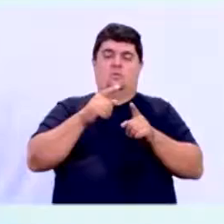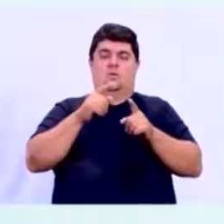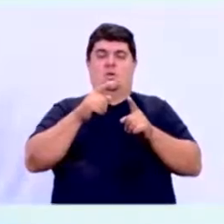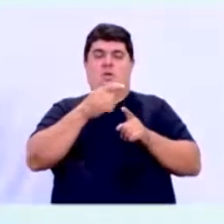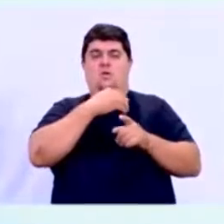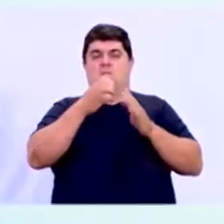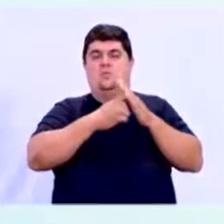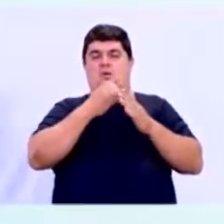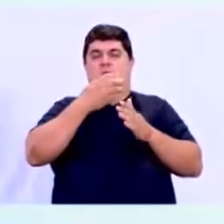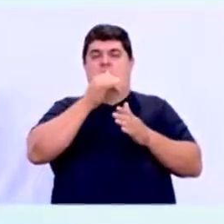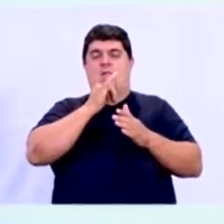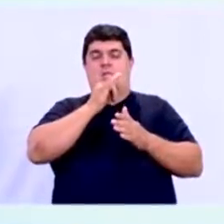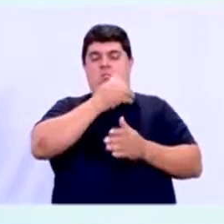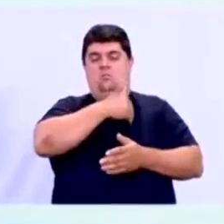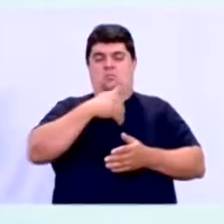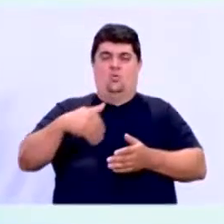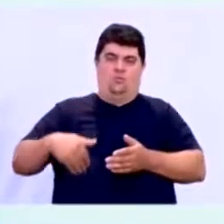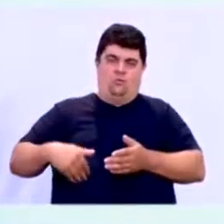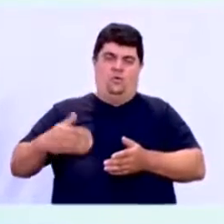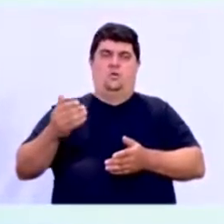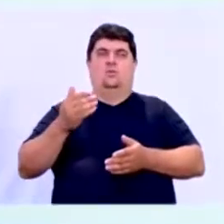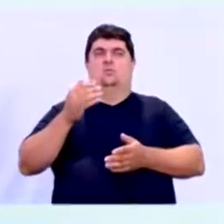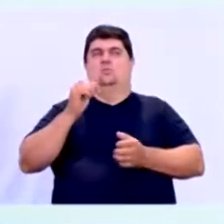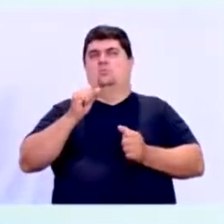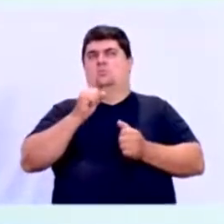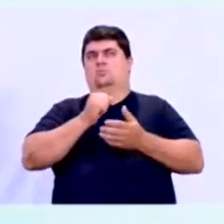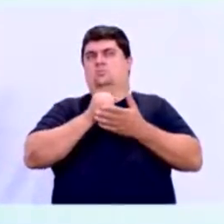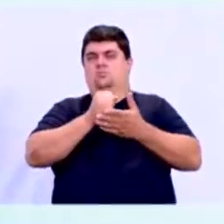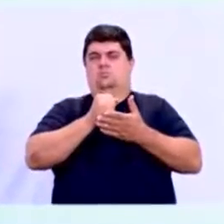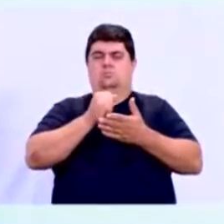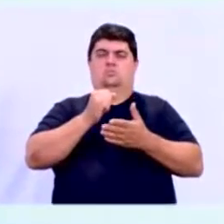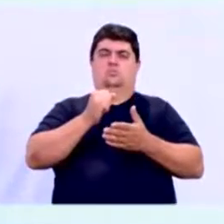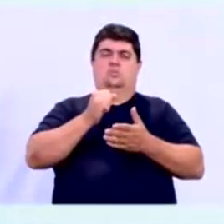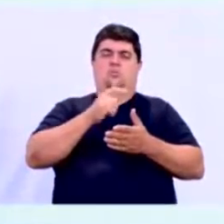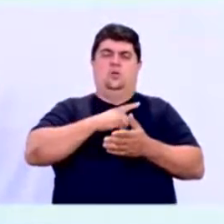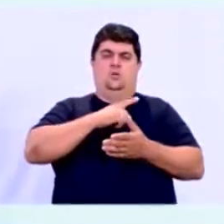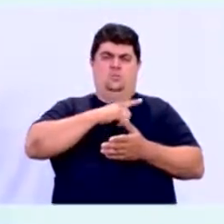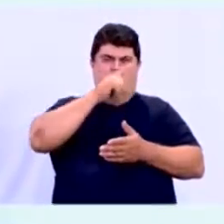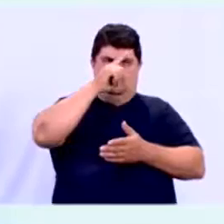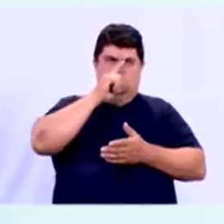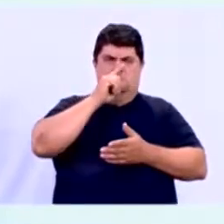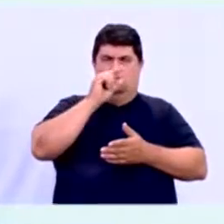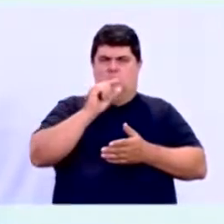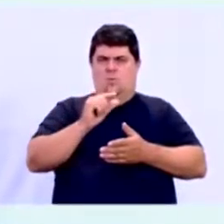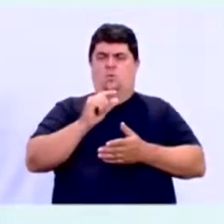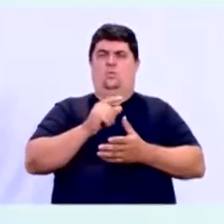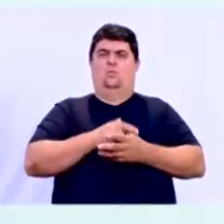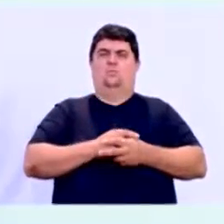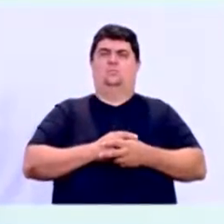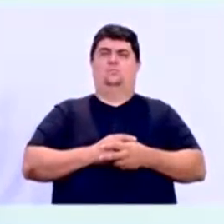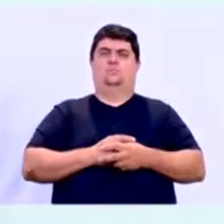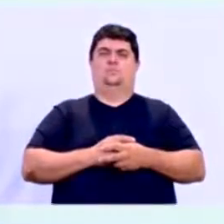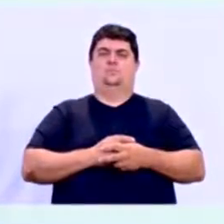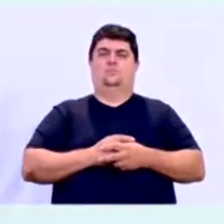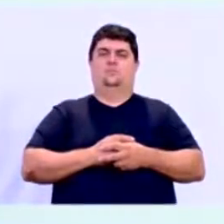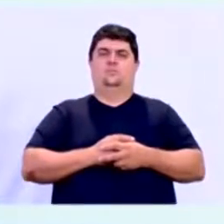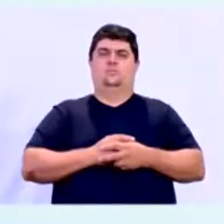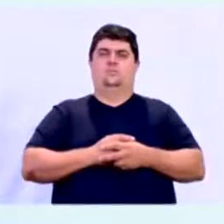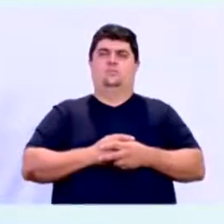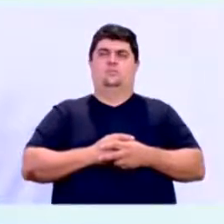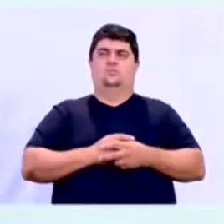pode contribuir com a sua ideia. E também a questão dos riscos. Os riscos, eles são